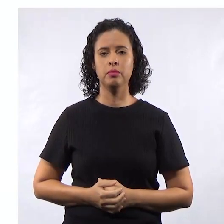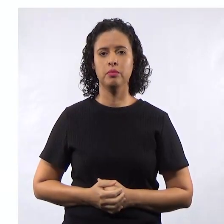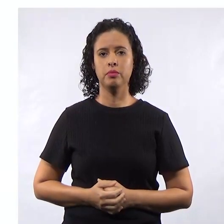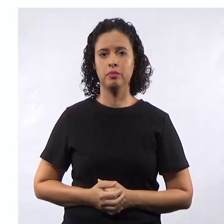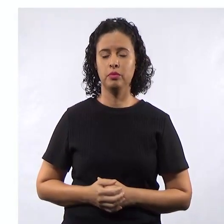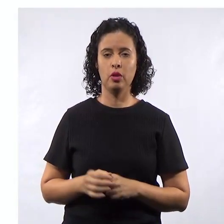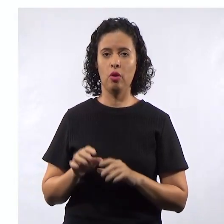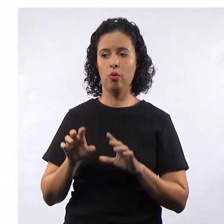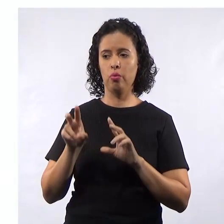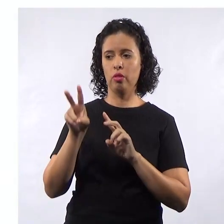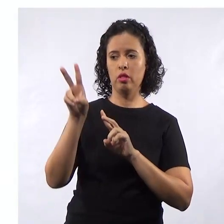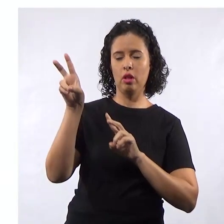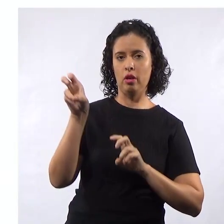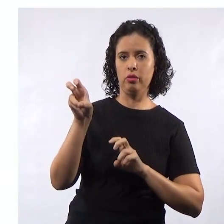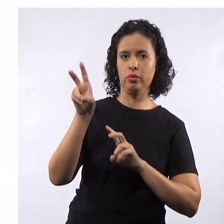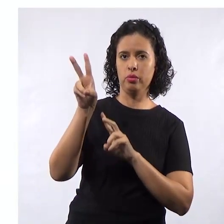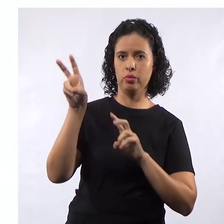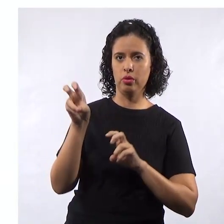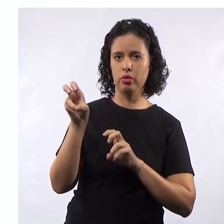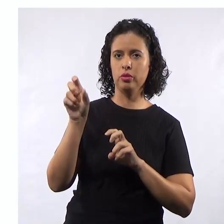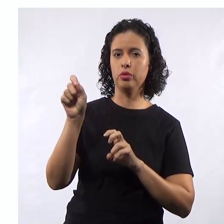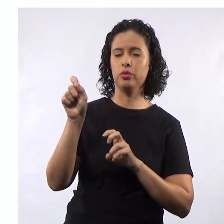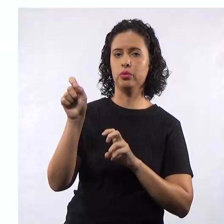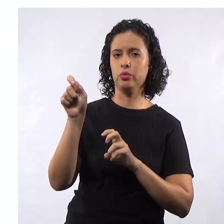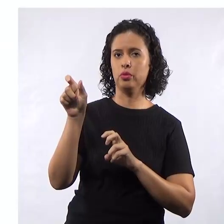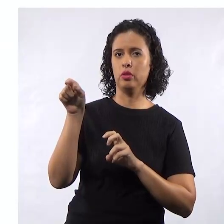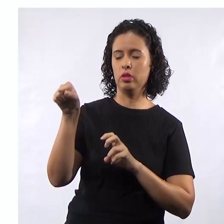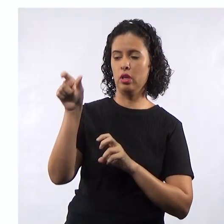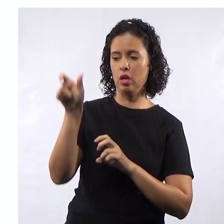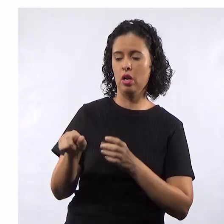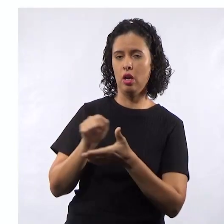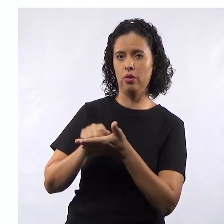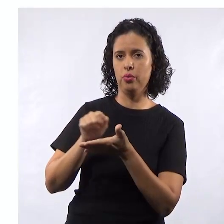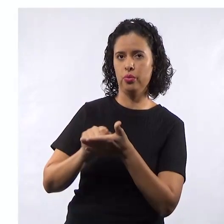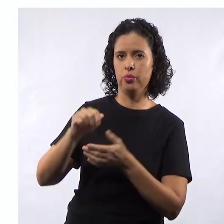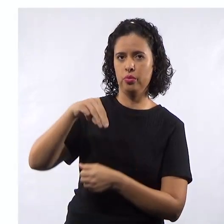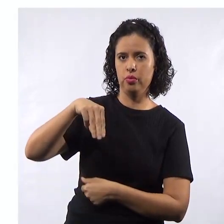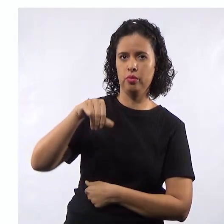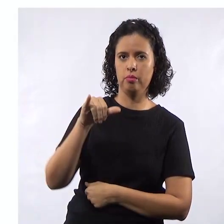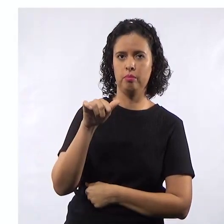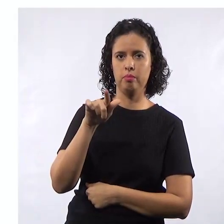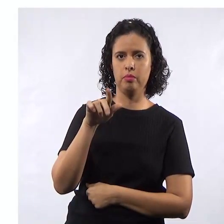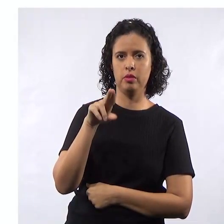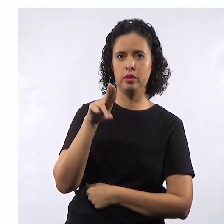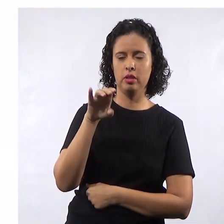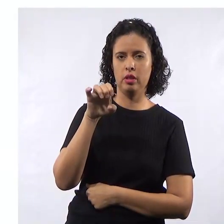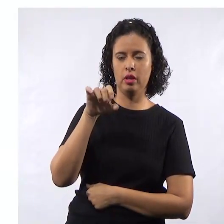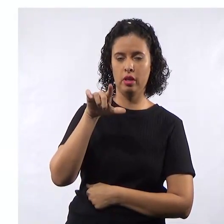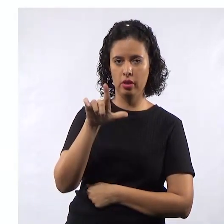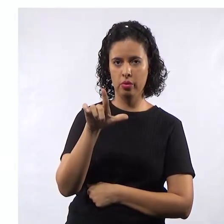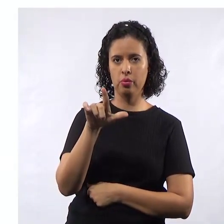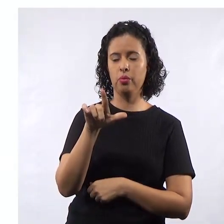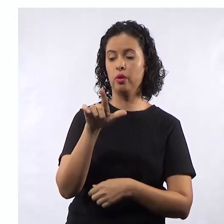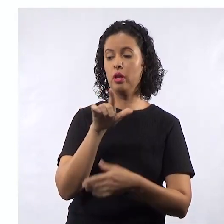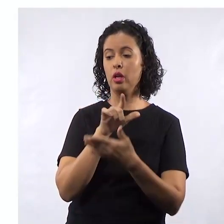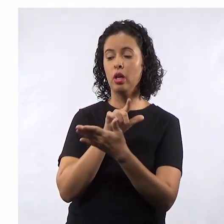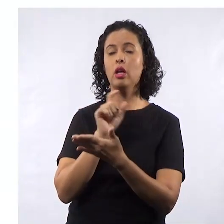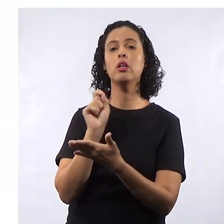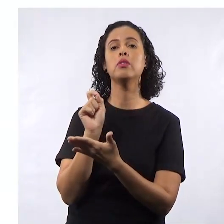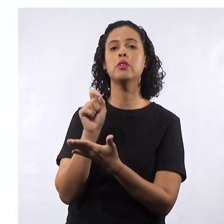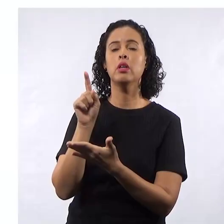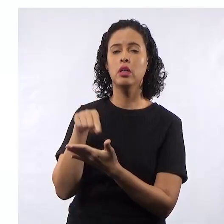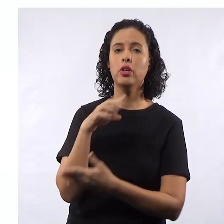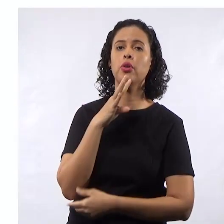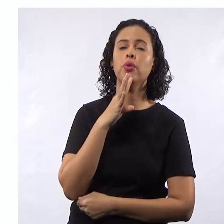um trecho aqui dos escritos de Miguel Reale, tá? Que Miguel Reale, para quem não sabe, ele